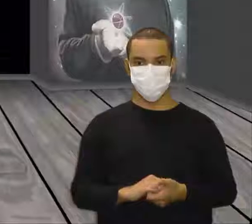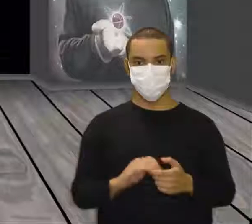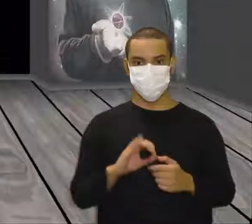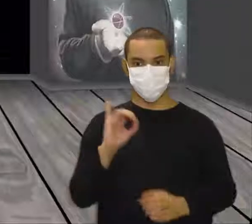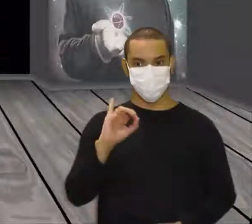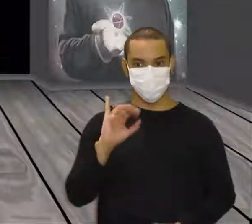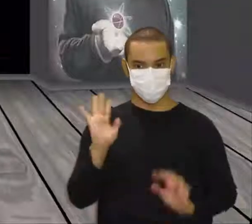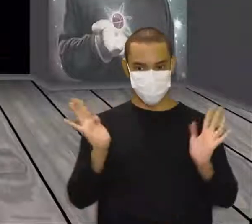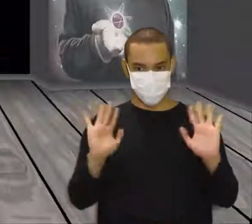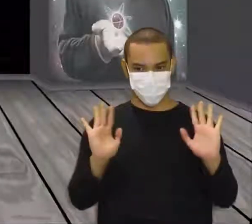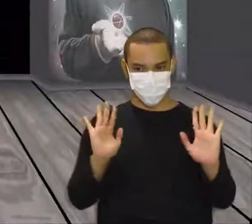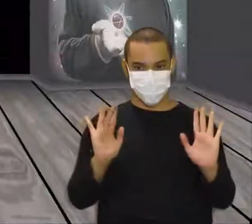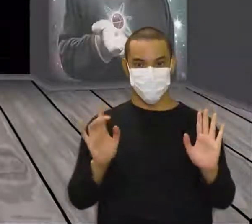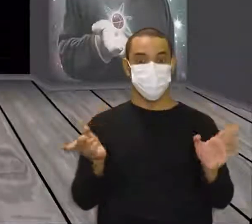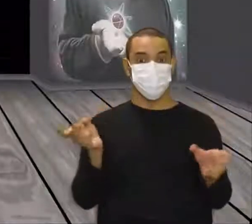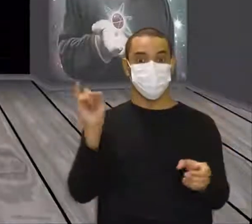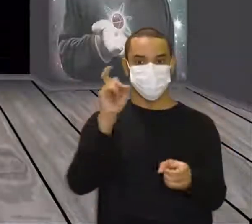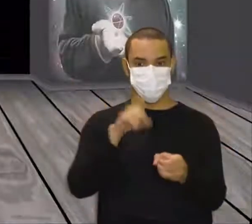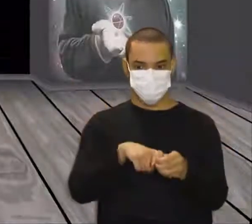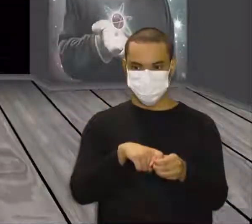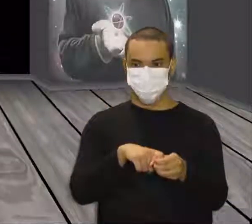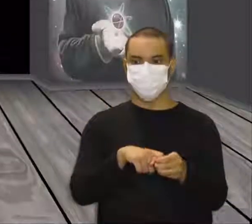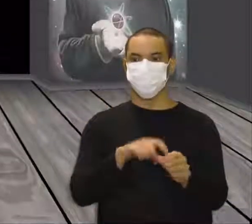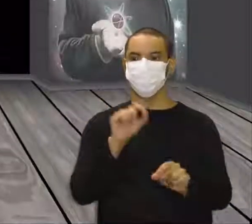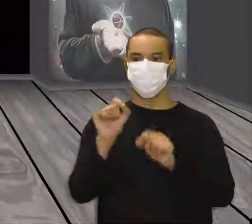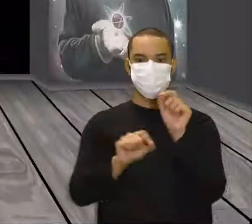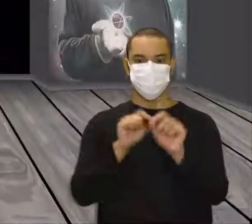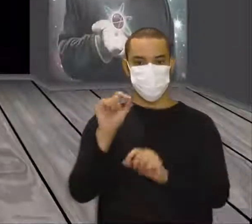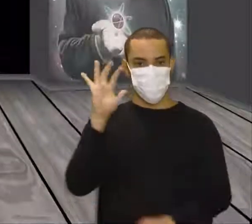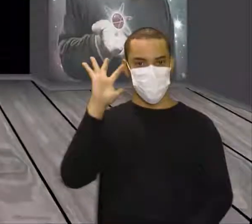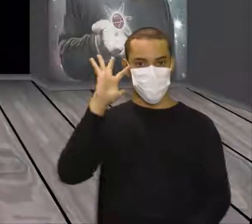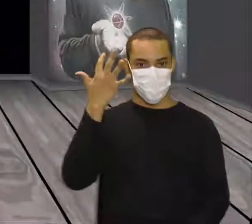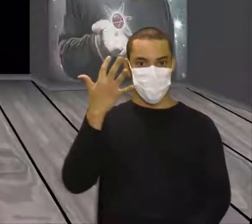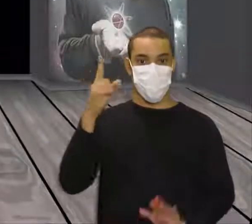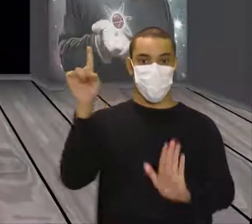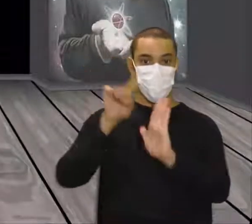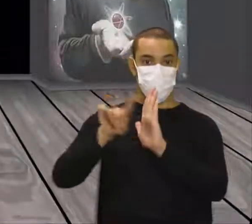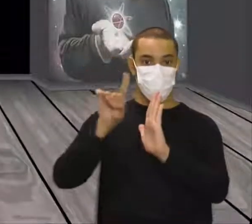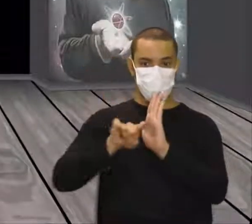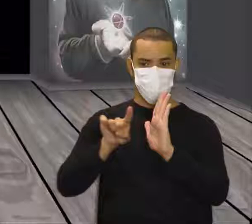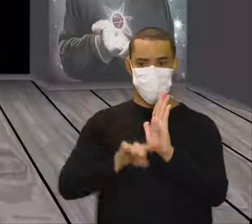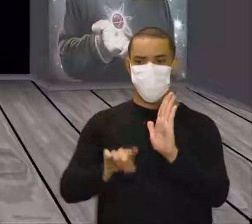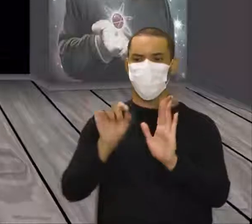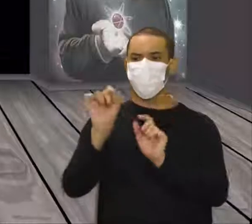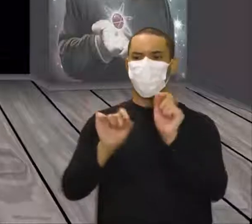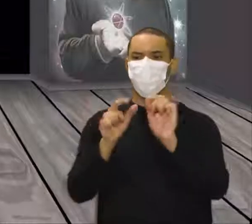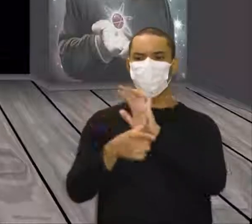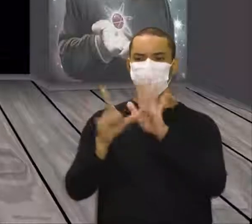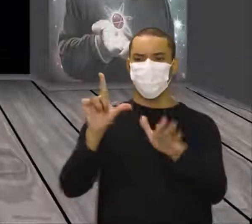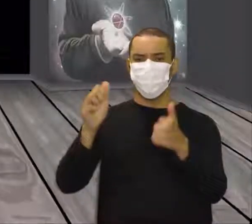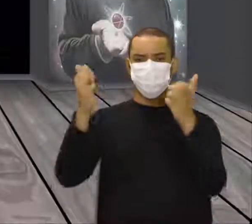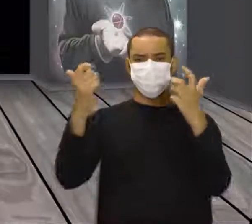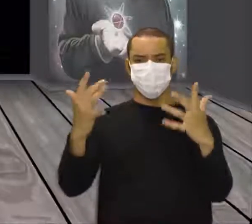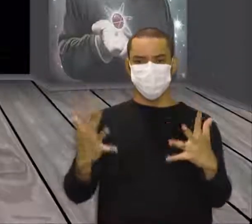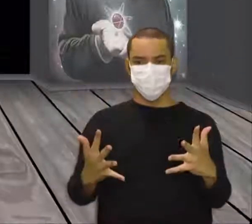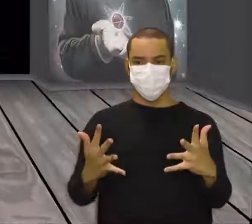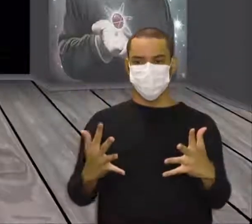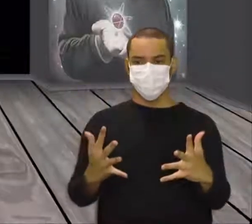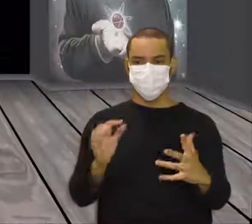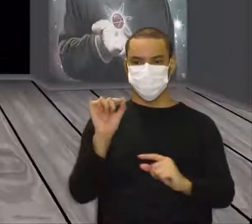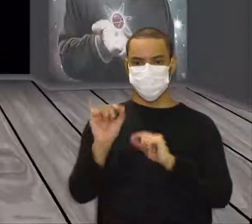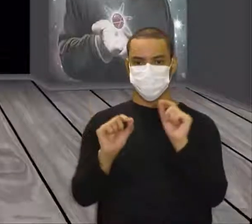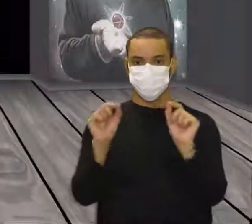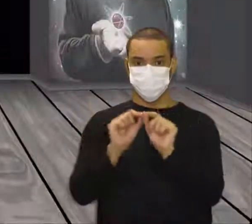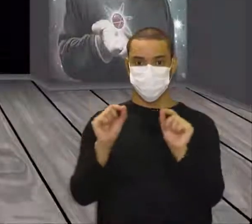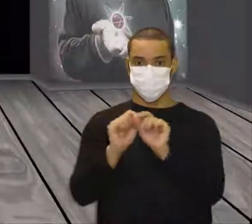Oi, jovens, e voltamos para resolver questões. O que nós estávamos falando? Bom, estávamos falando aí, fazendo